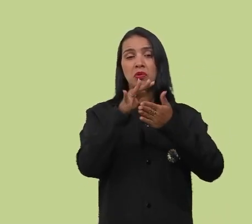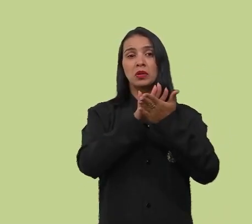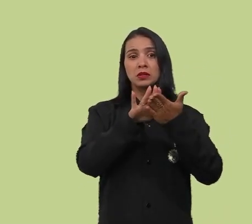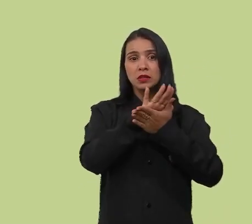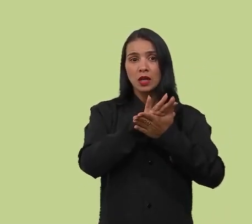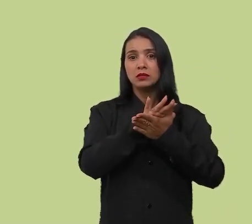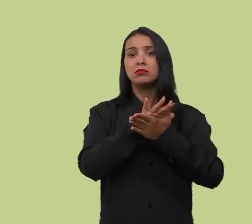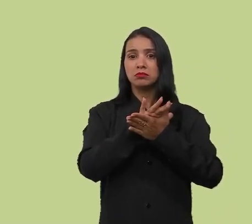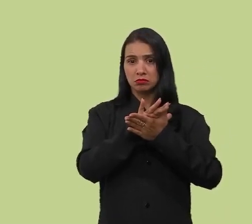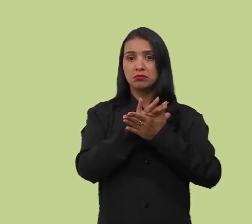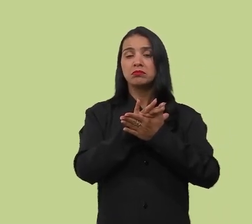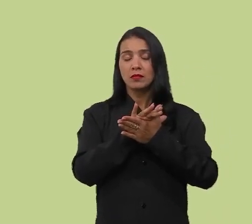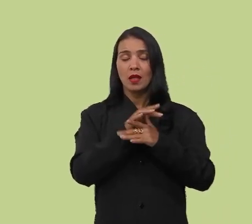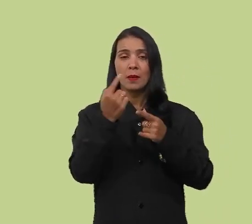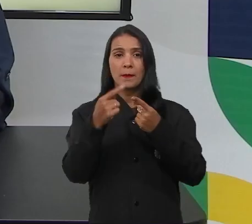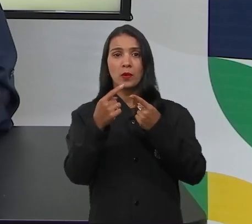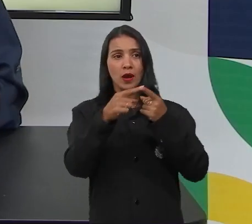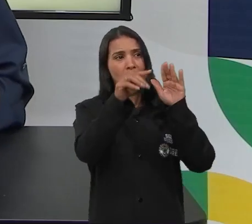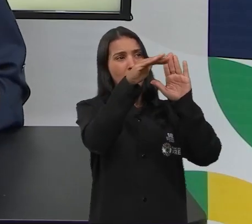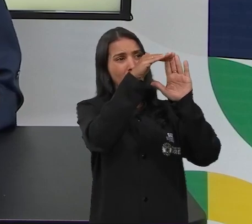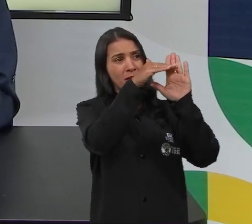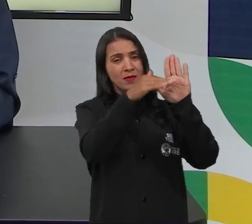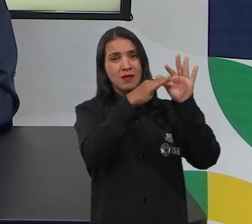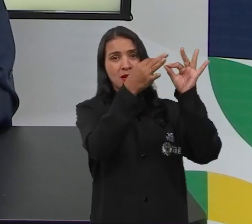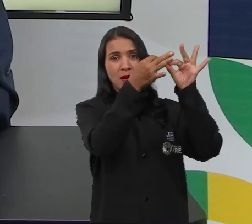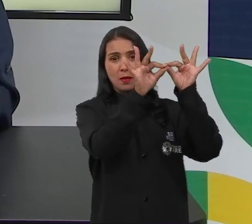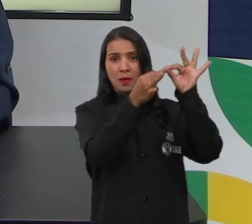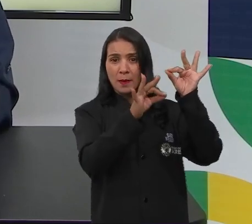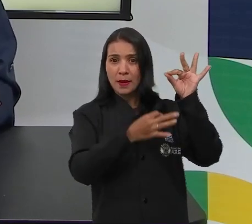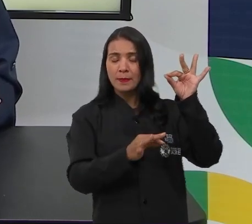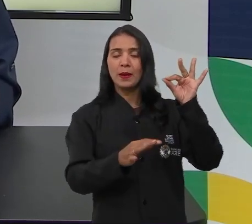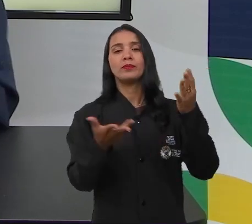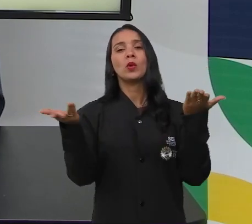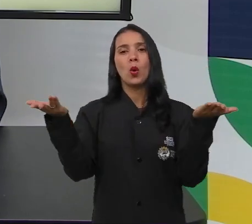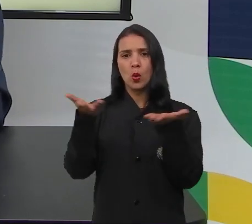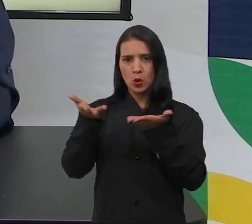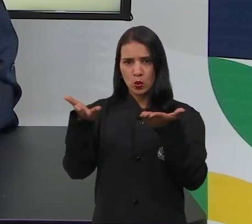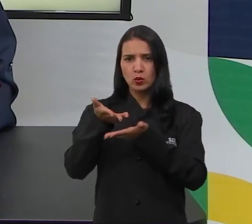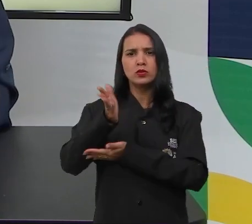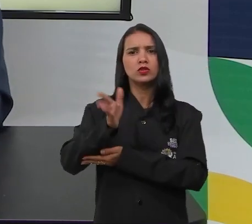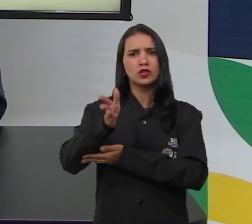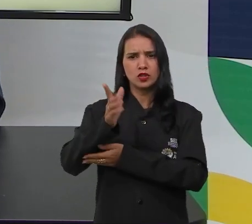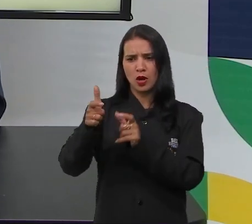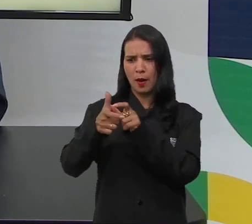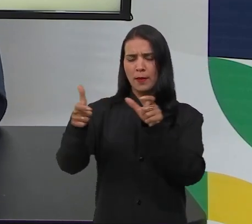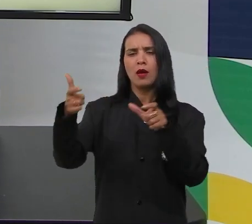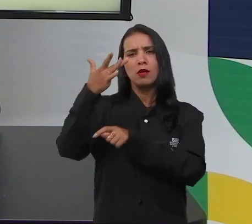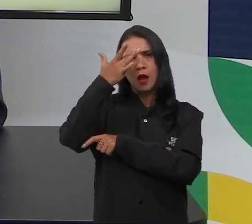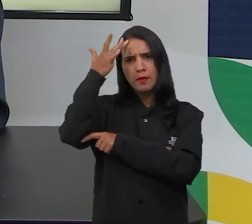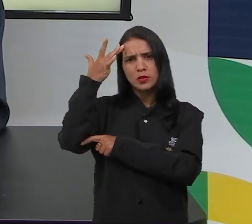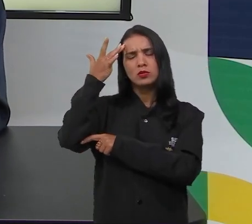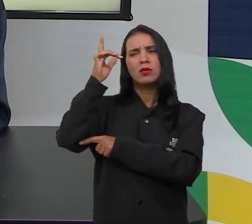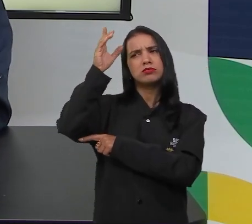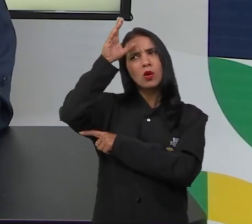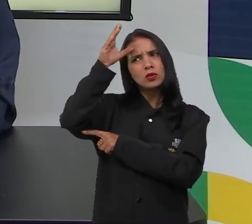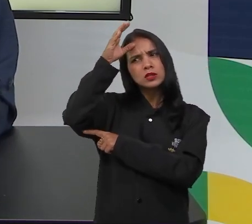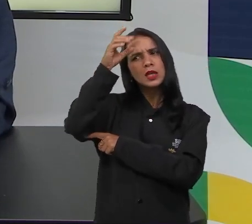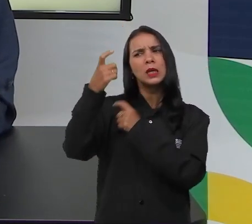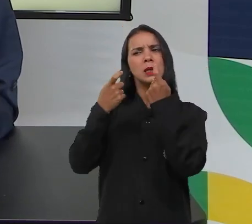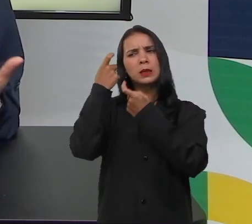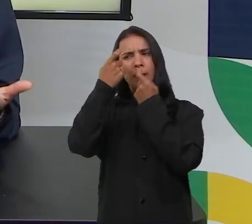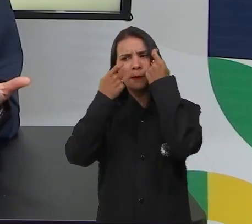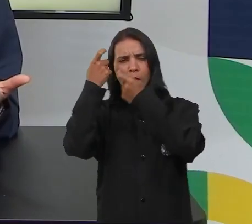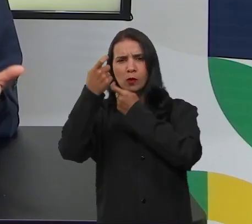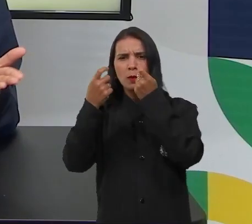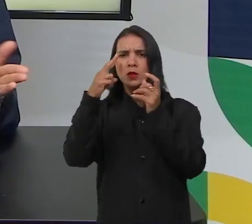dia, né, as pessoas estão começando, assim, ter essa questão da conscientização ali dos alimentos ultraprocessados e vão